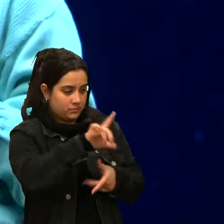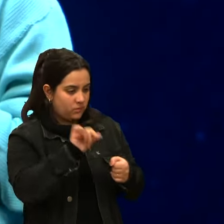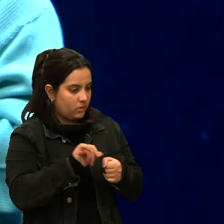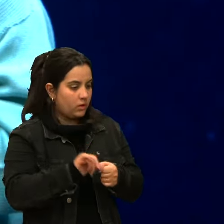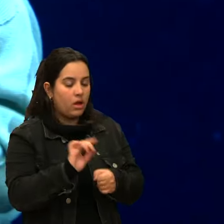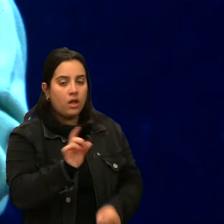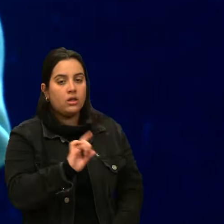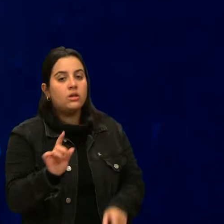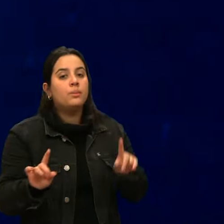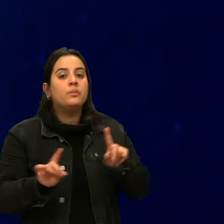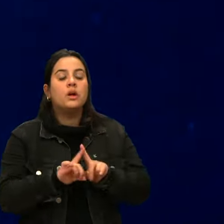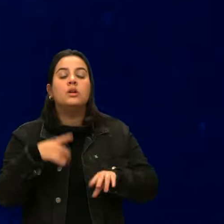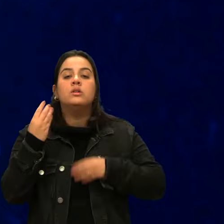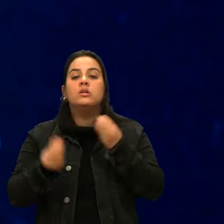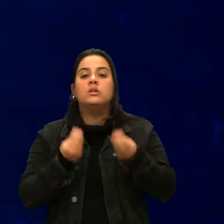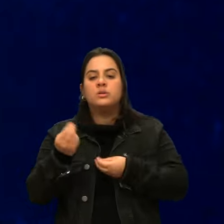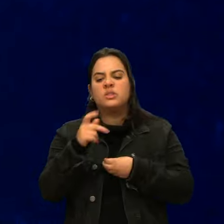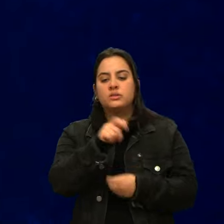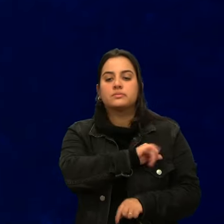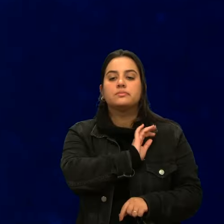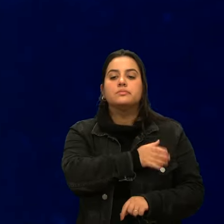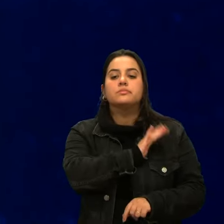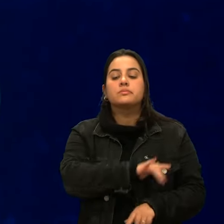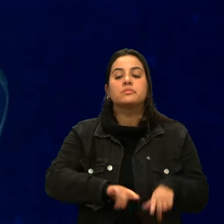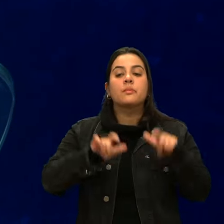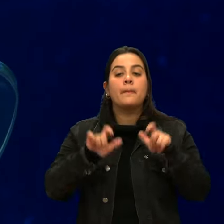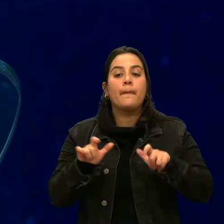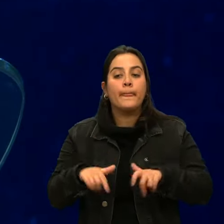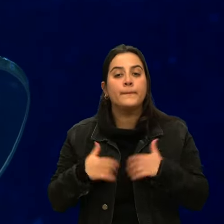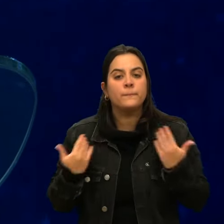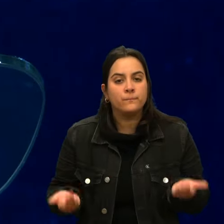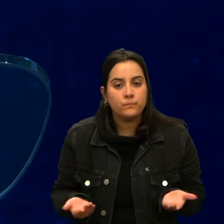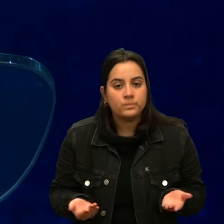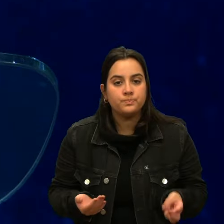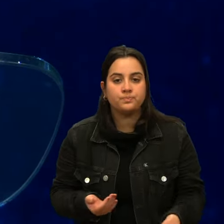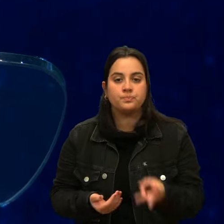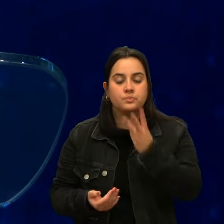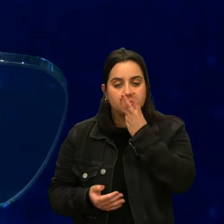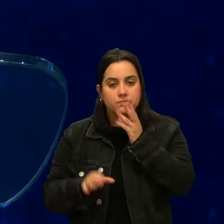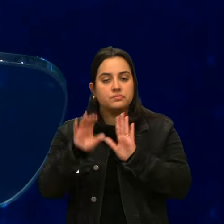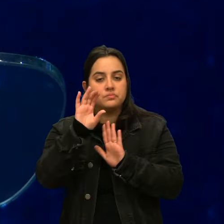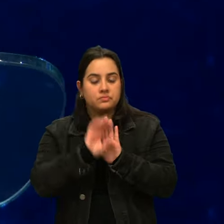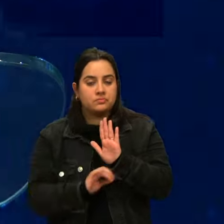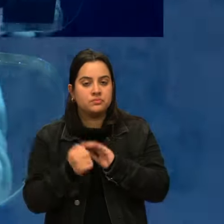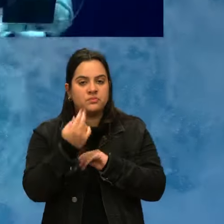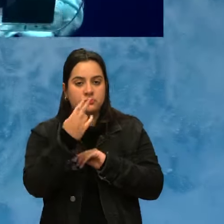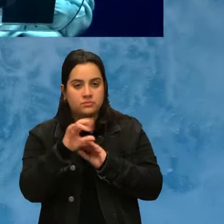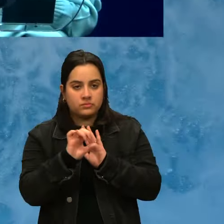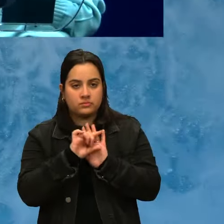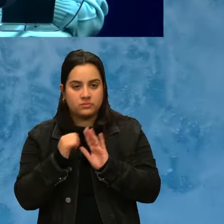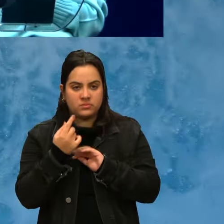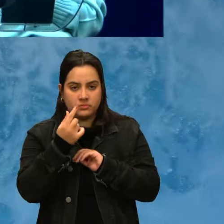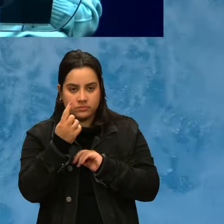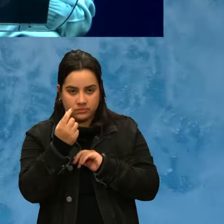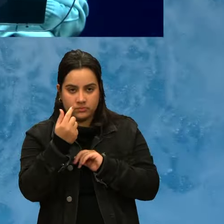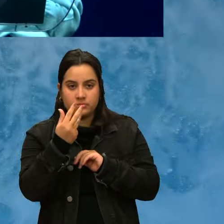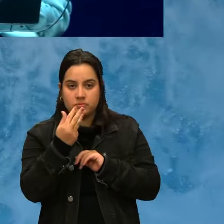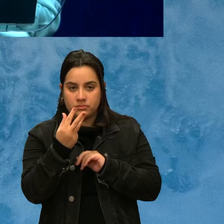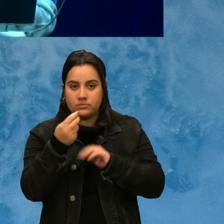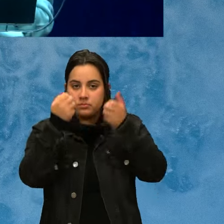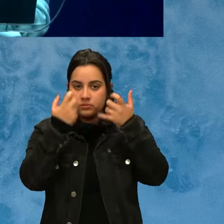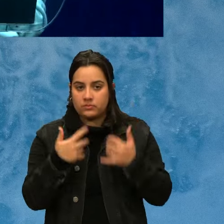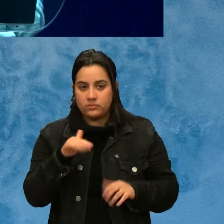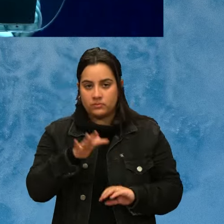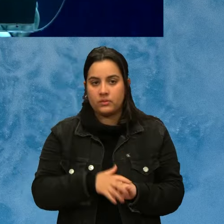sobre onde o seu coração se encontra. Isaías 29:13 fala assim, o Senhor diz... Esse povo